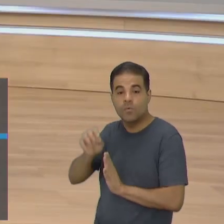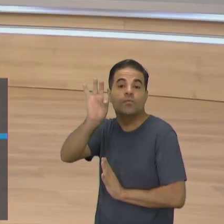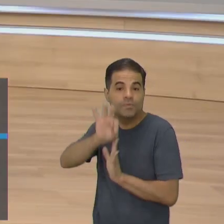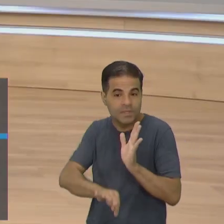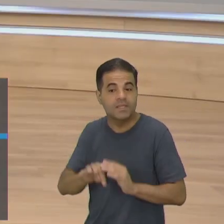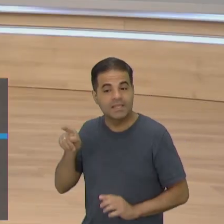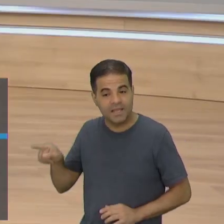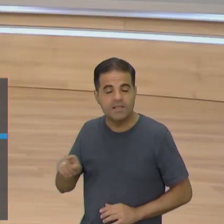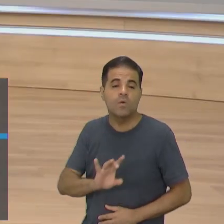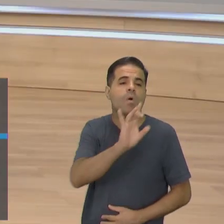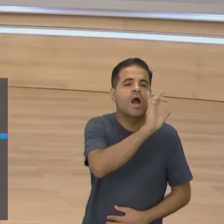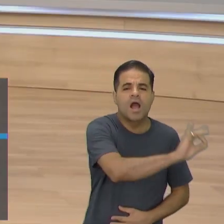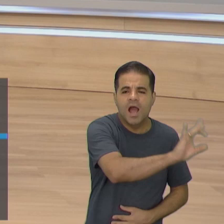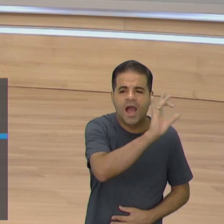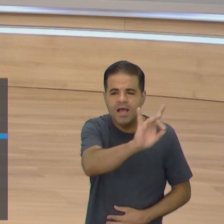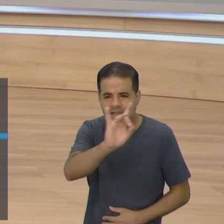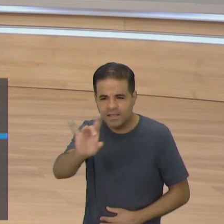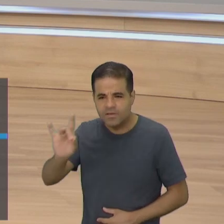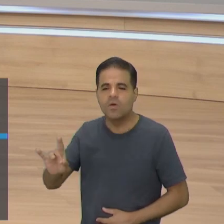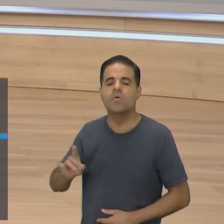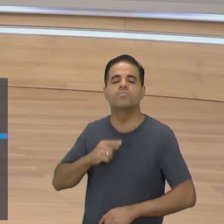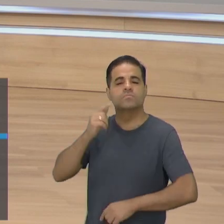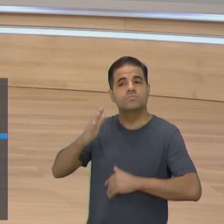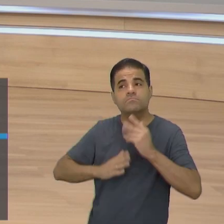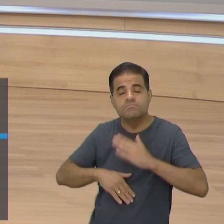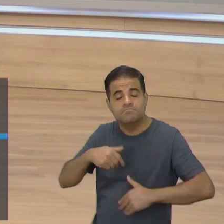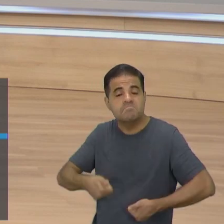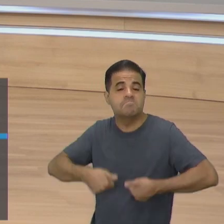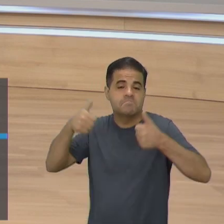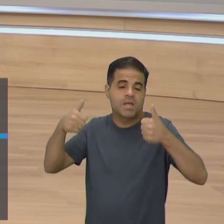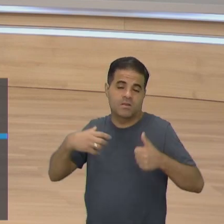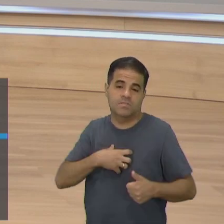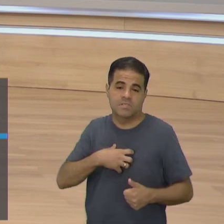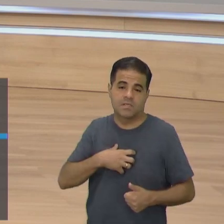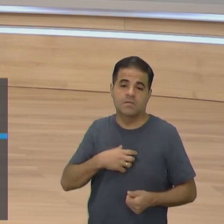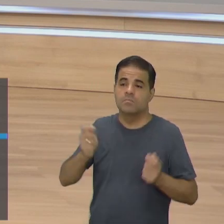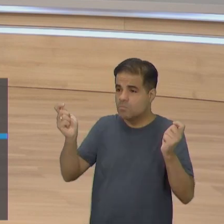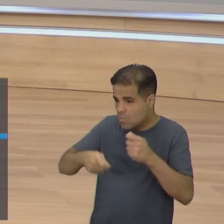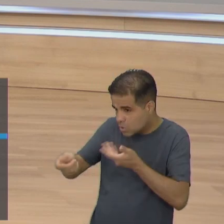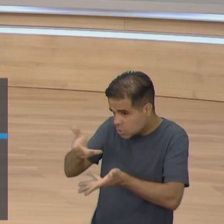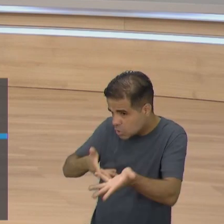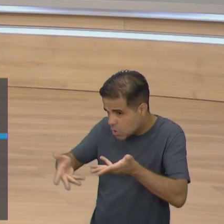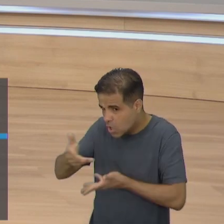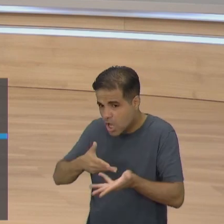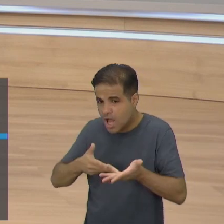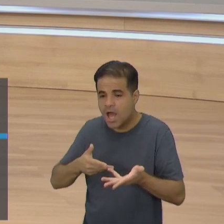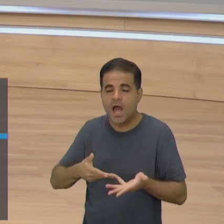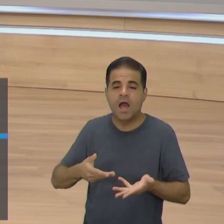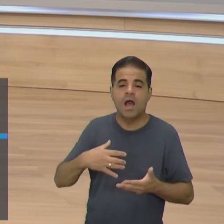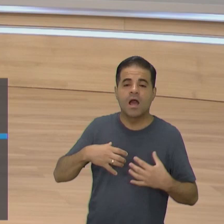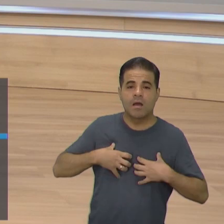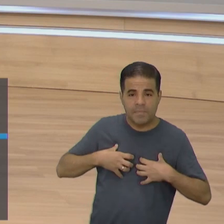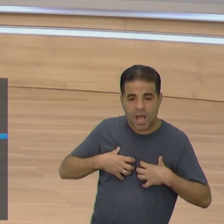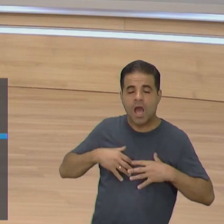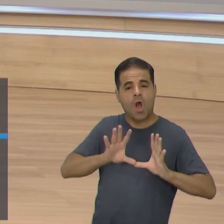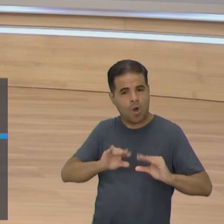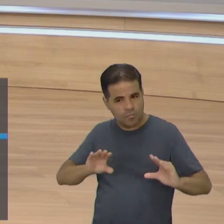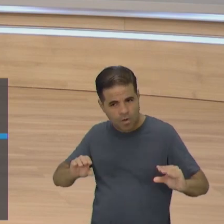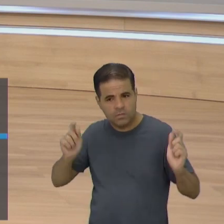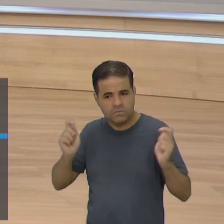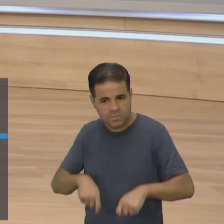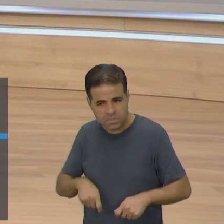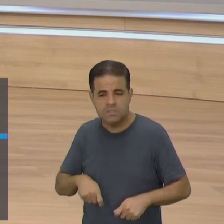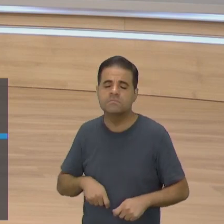roteiro. não Então, sou assim, boa de cada um dança. vai fazendo o seu papel, Sim. né? O que melhor desempenha. Podemos trocar isso para sair da área de conforto? Com certeza.